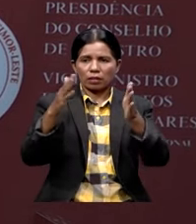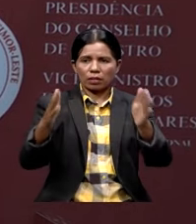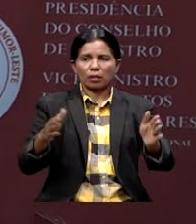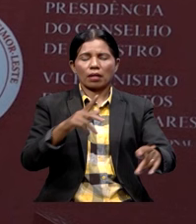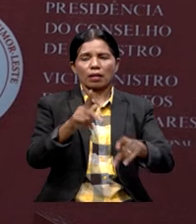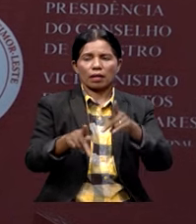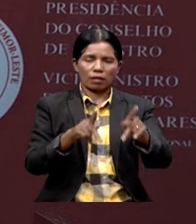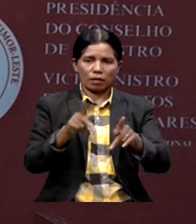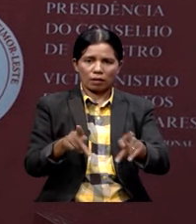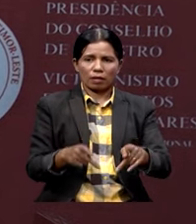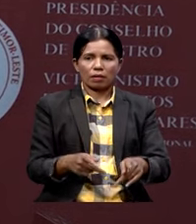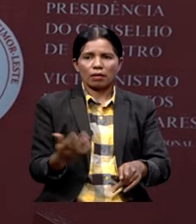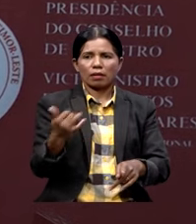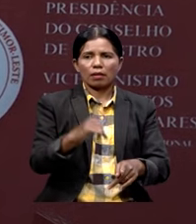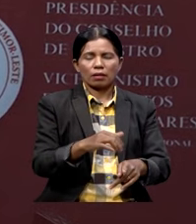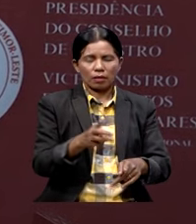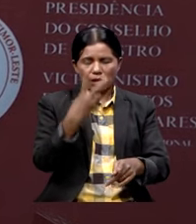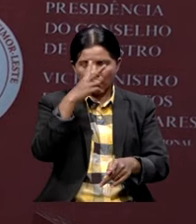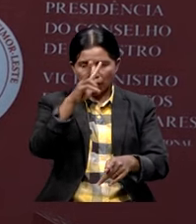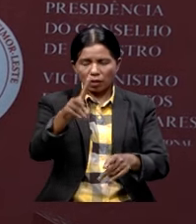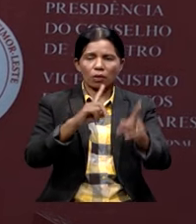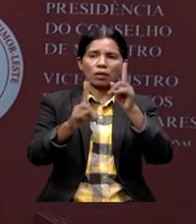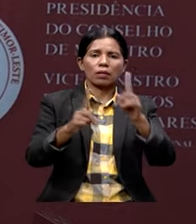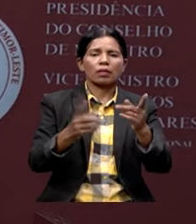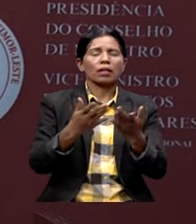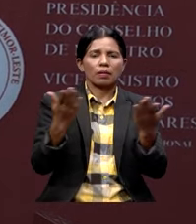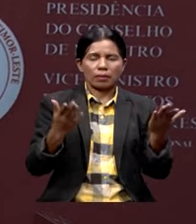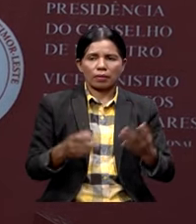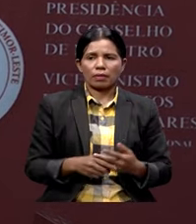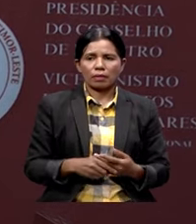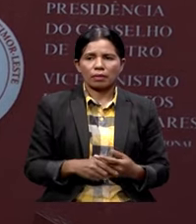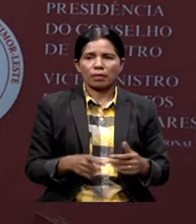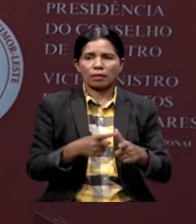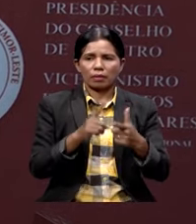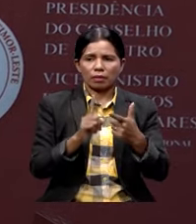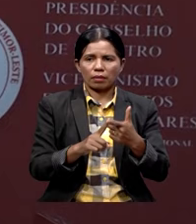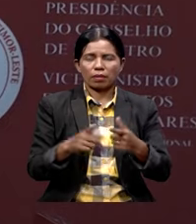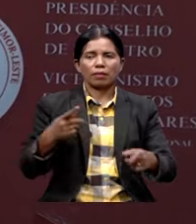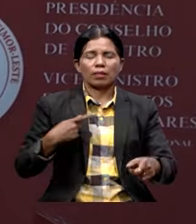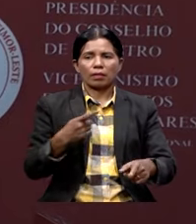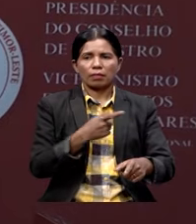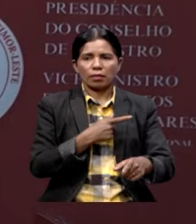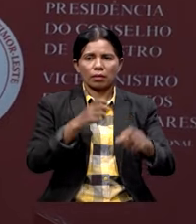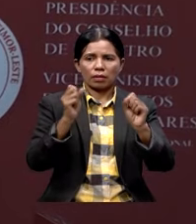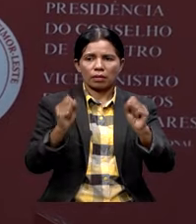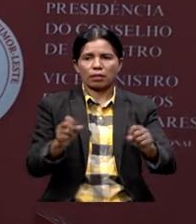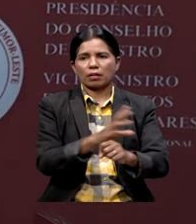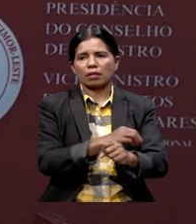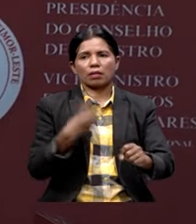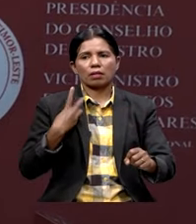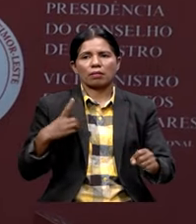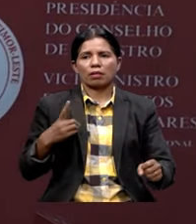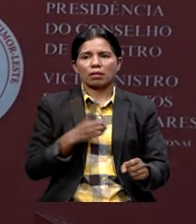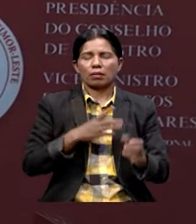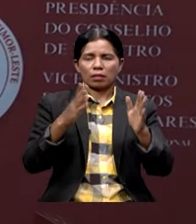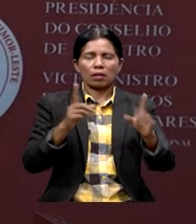militância para ver. Princípio não é ser colhia nem é nebe. Segundo, parlamento mos consegue membuncam a mi deputado ser ato